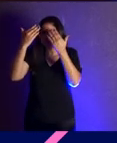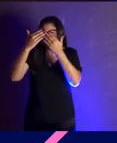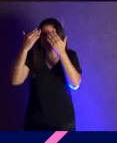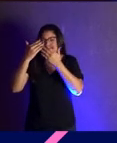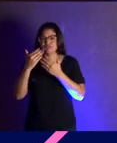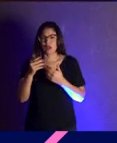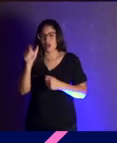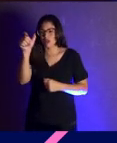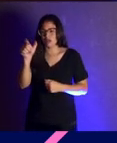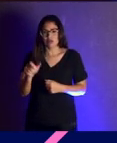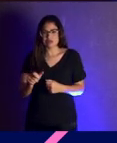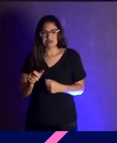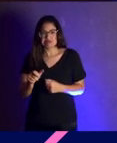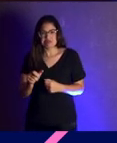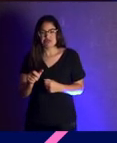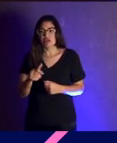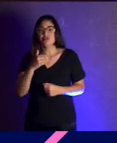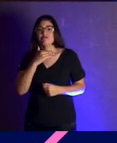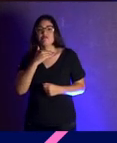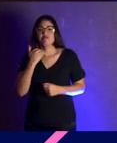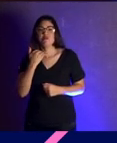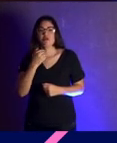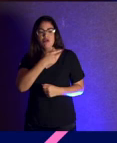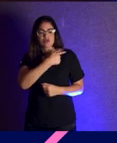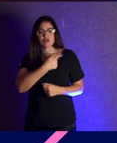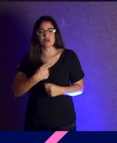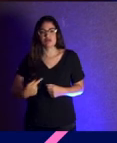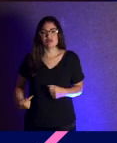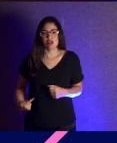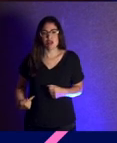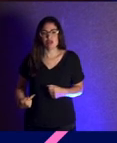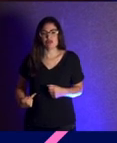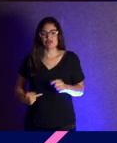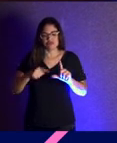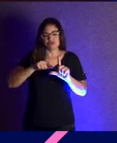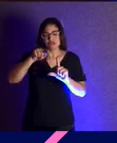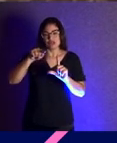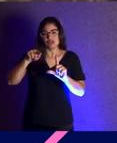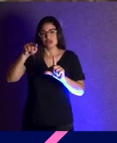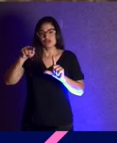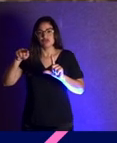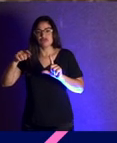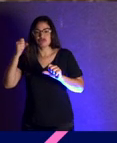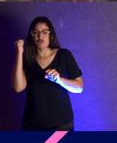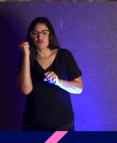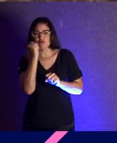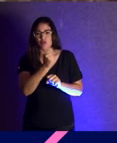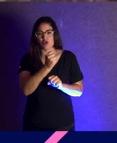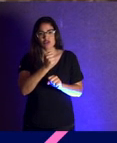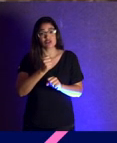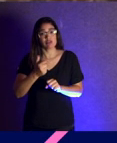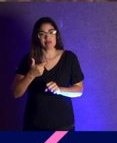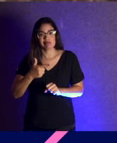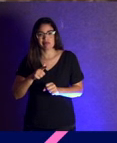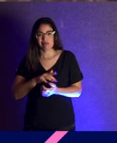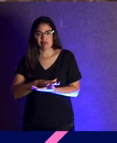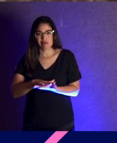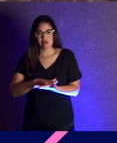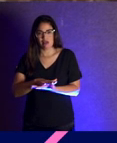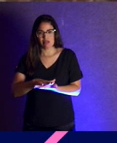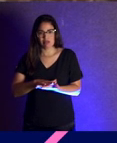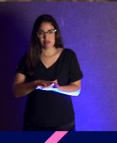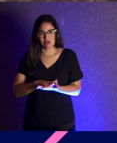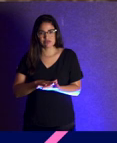é considerada morta pelo Estado, ela não entra numa estatística de violência, no máximo ela pode ser